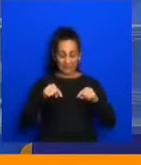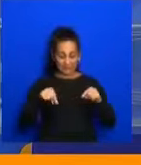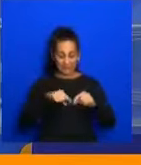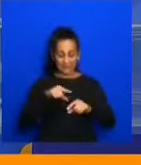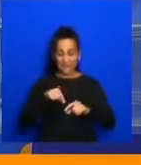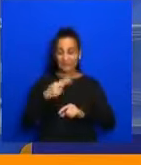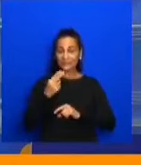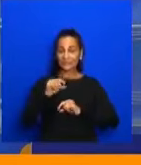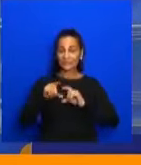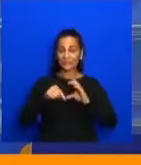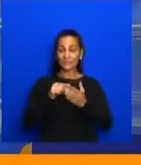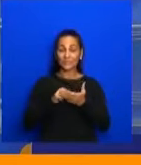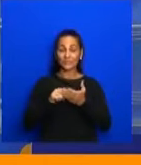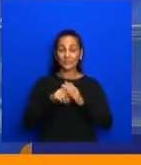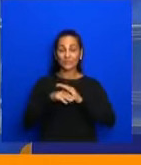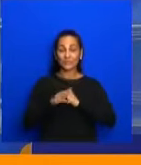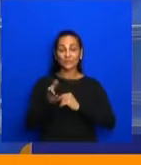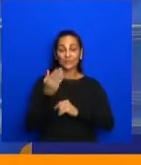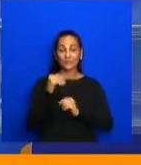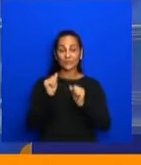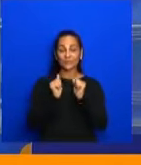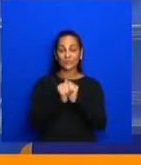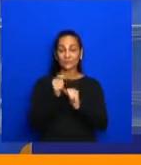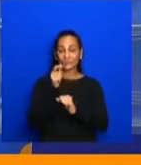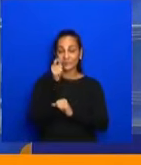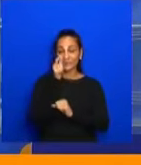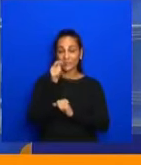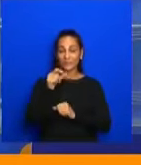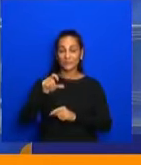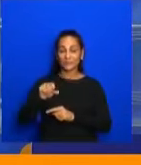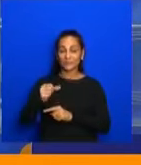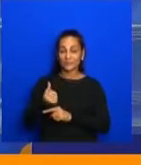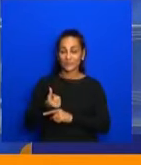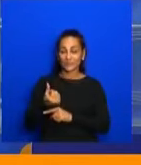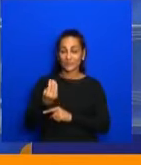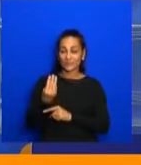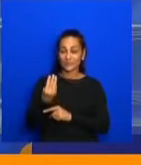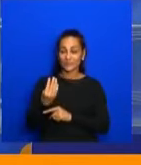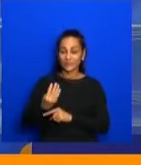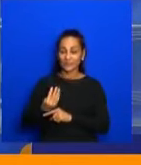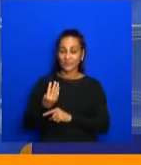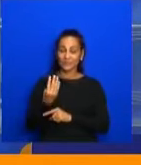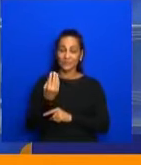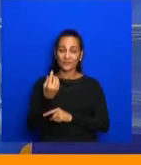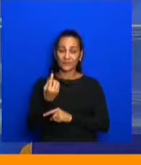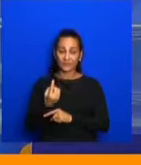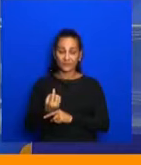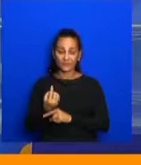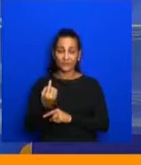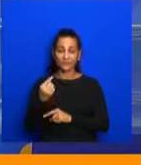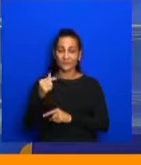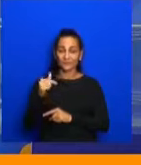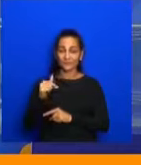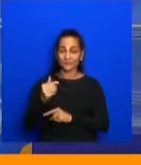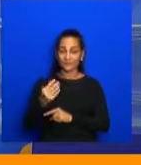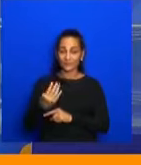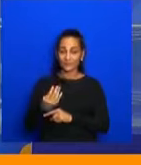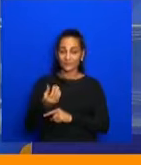dezenas sorteadas na Loto Mania foram, confira comigo, 96, 34,